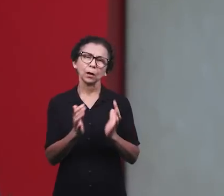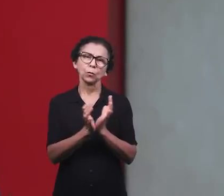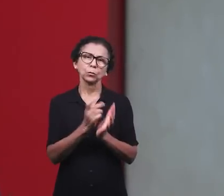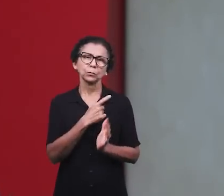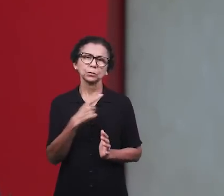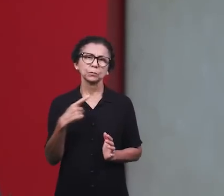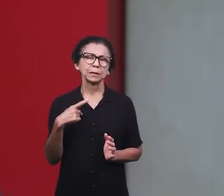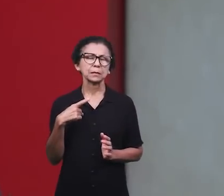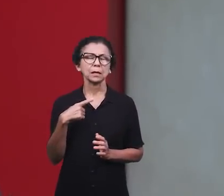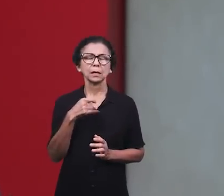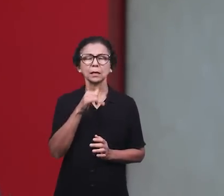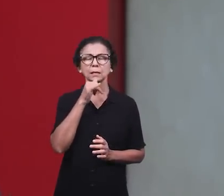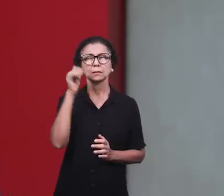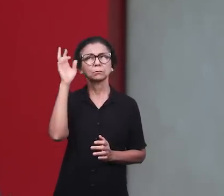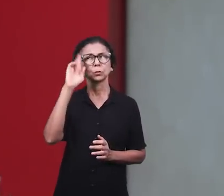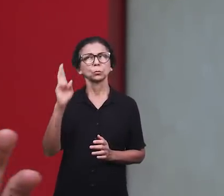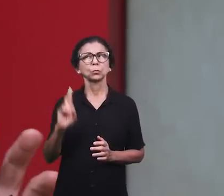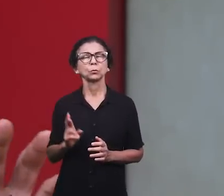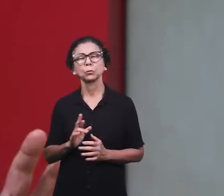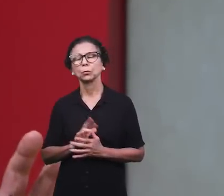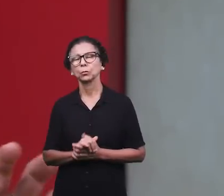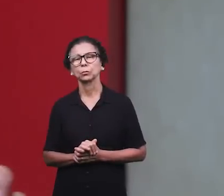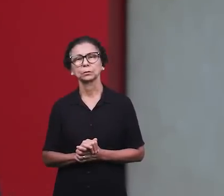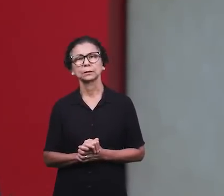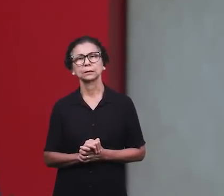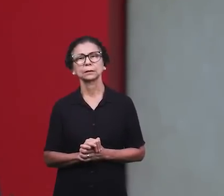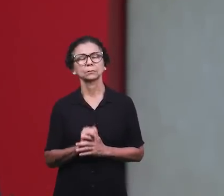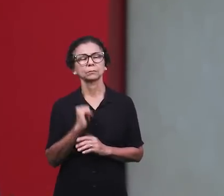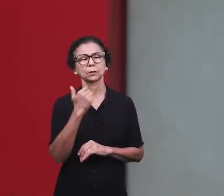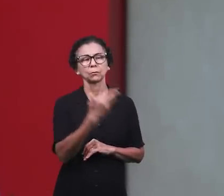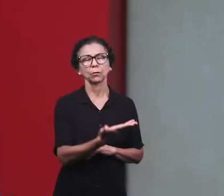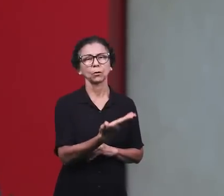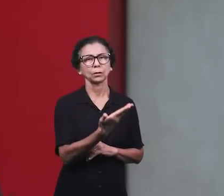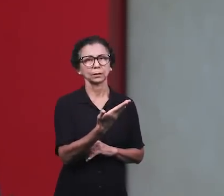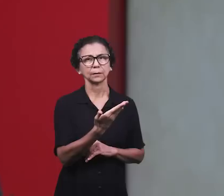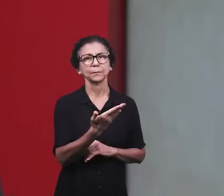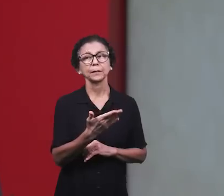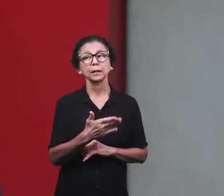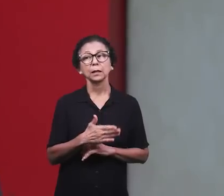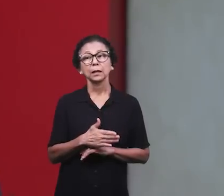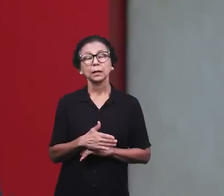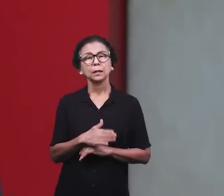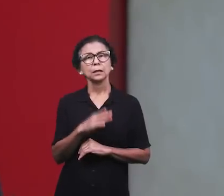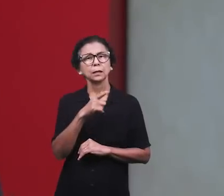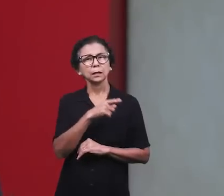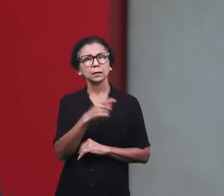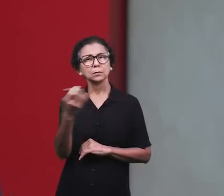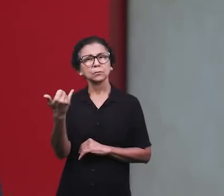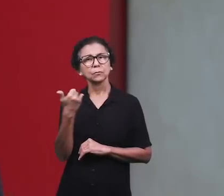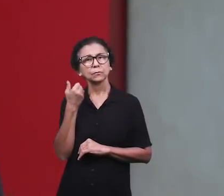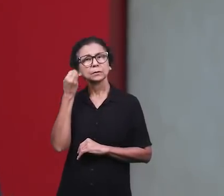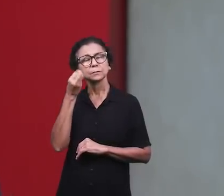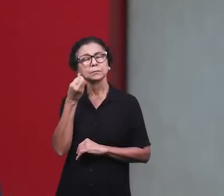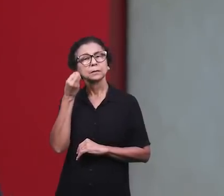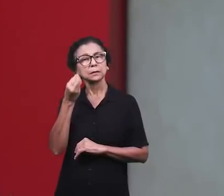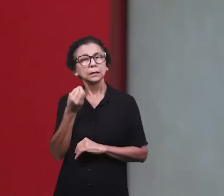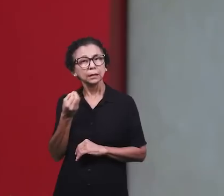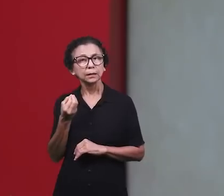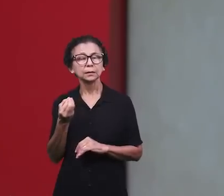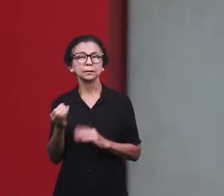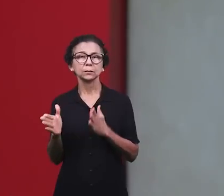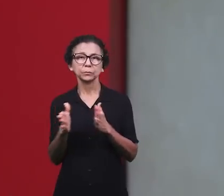de pastores da Rússia ou do Cazaquistão, e eles nos contam experiências que eles têm com o